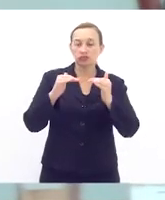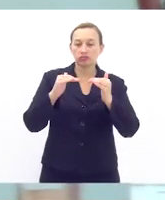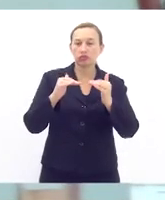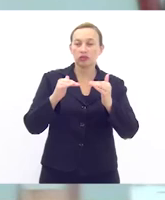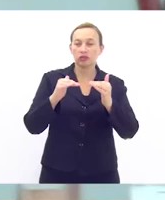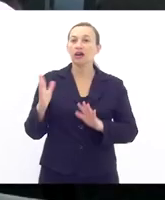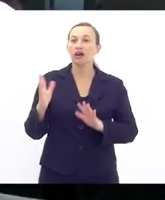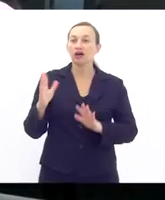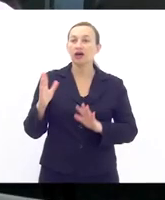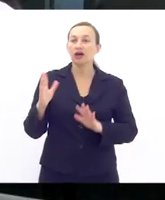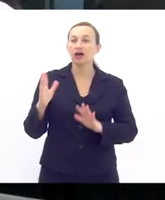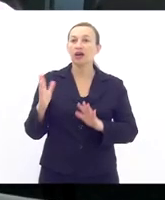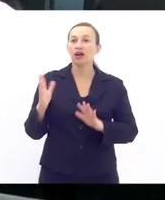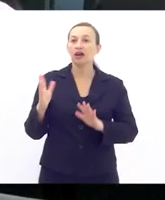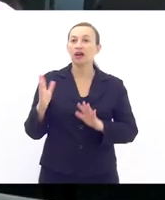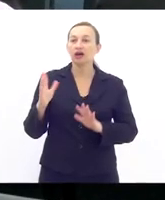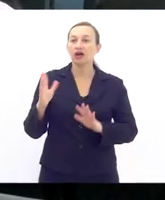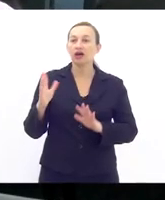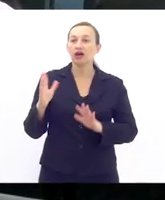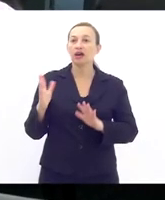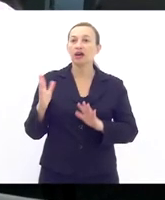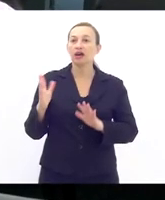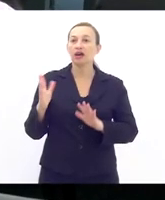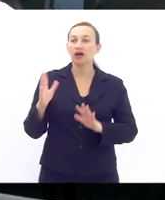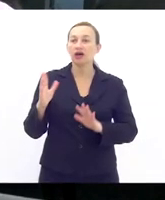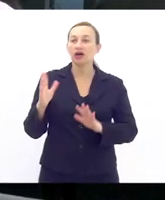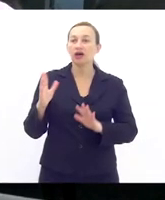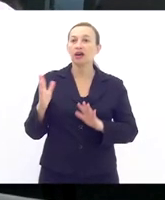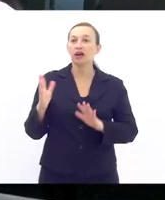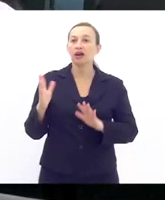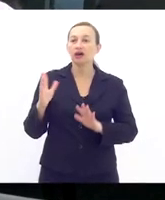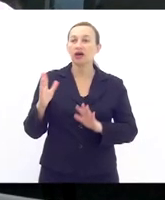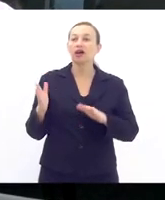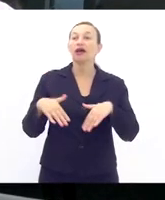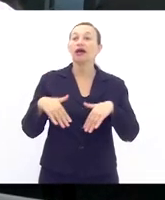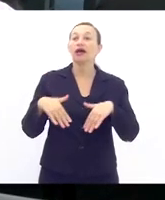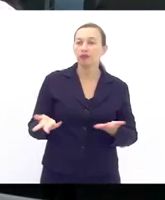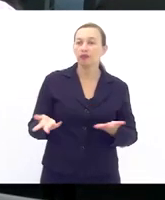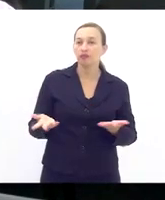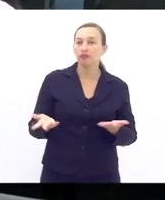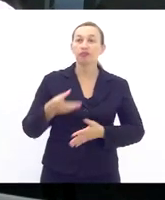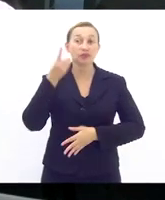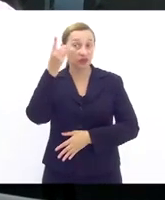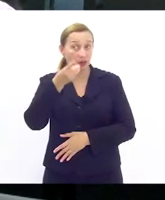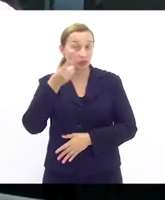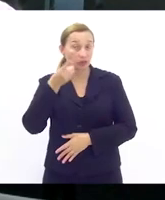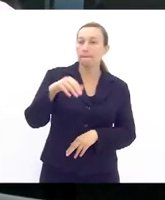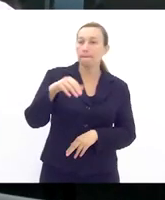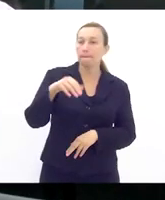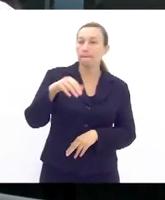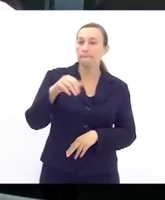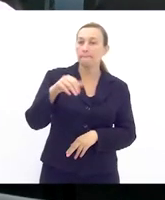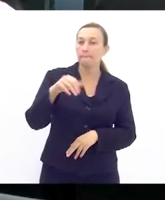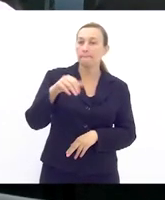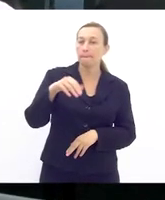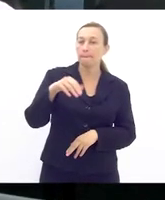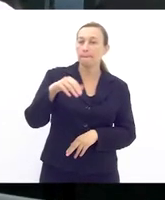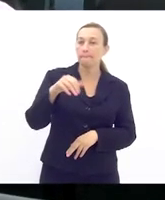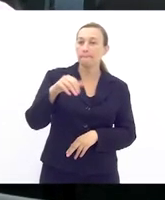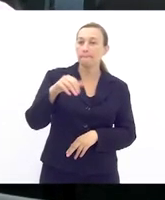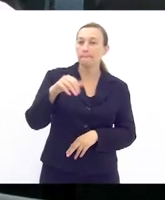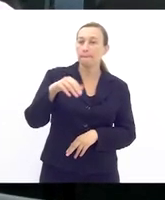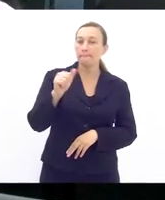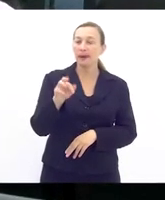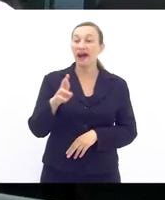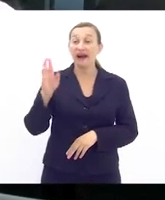a questão do Sam é então relativamente a deputado em relação a a questão da Maré